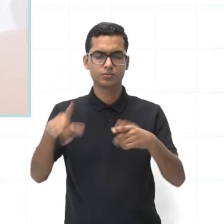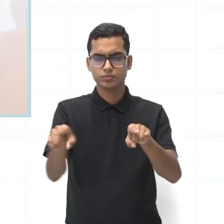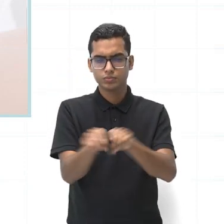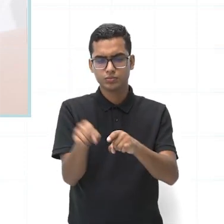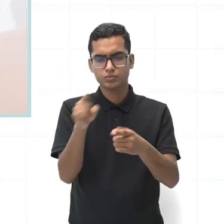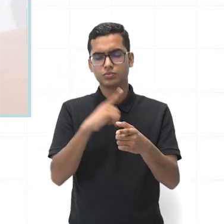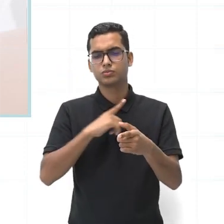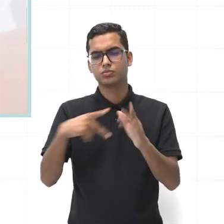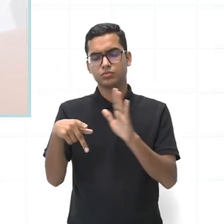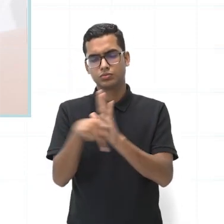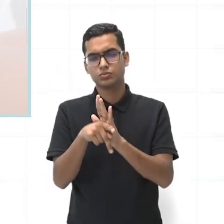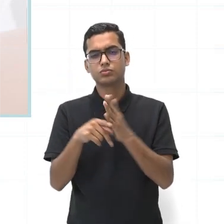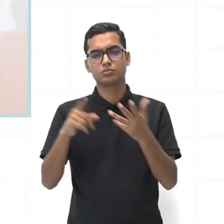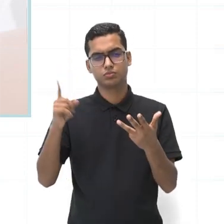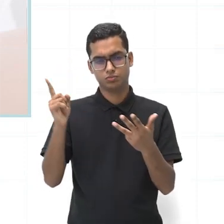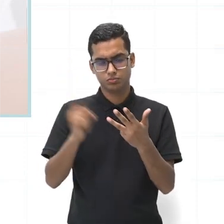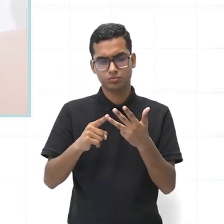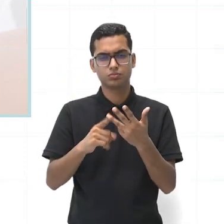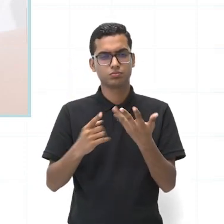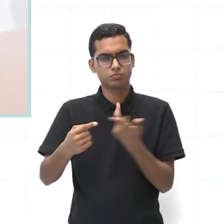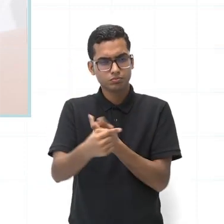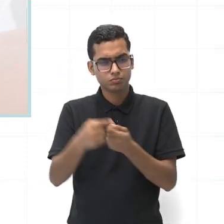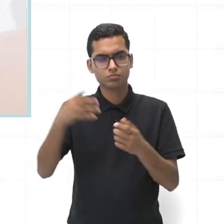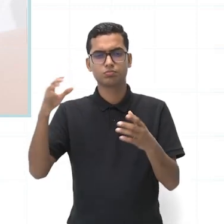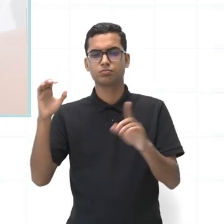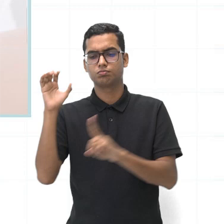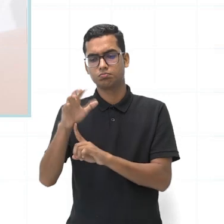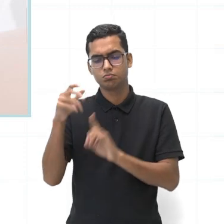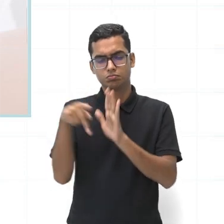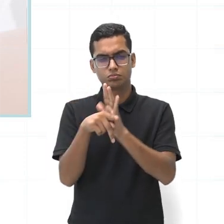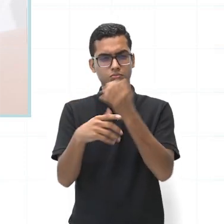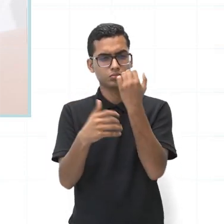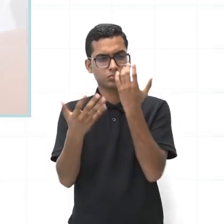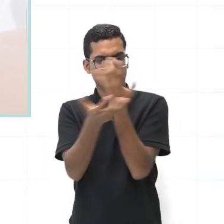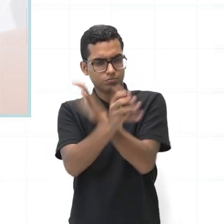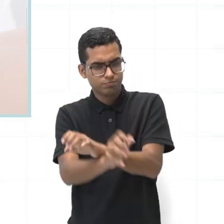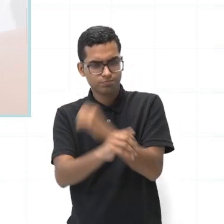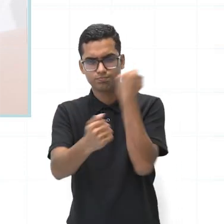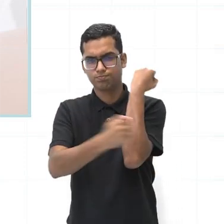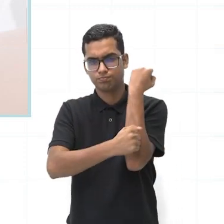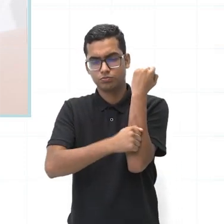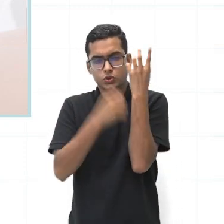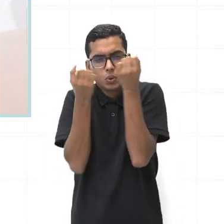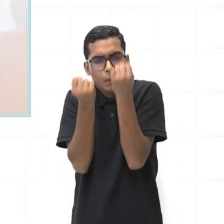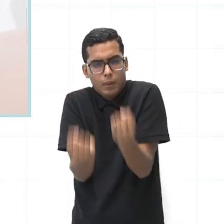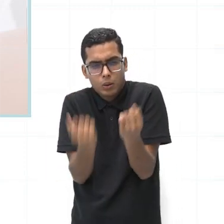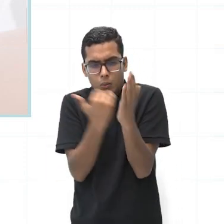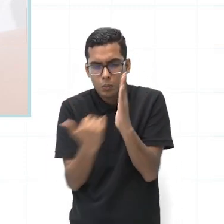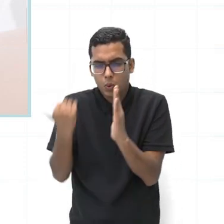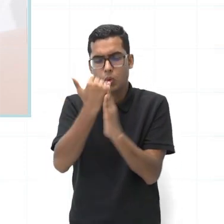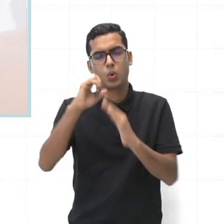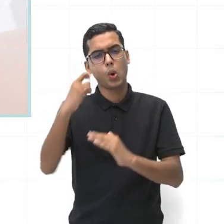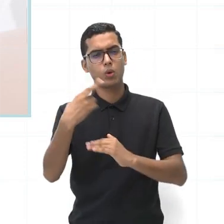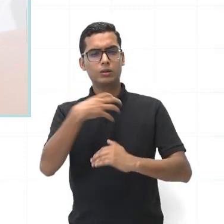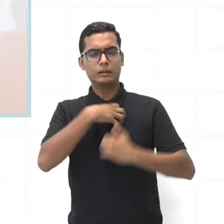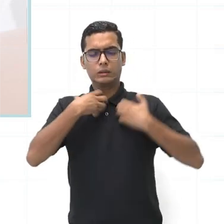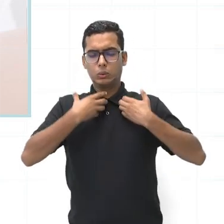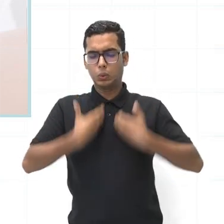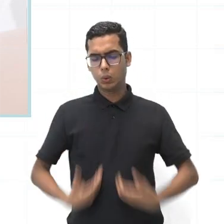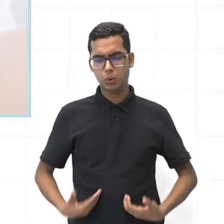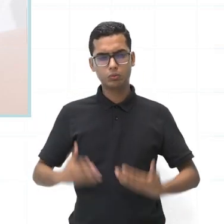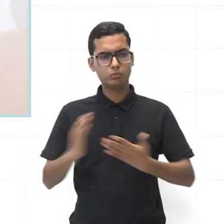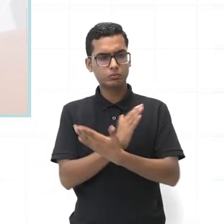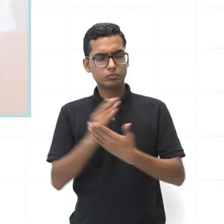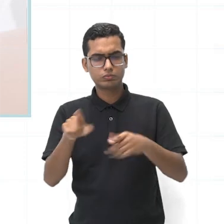osteomuscular, um desvio que vai acometer os ossos e, claro, vai provocar aí ou a sobrecarga ou a fadiga de